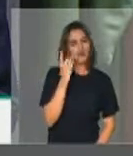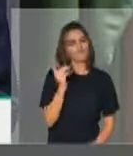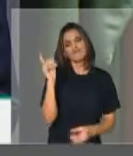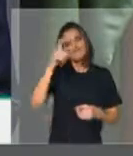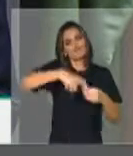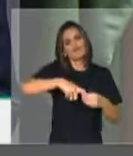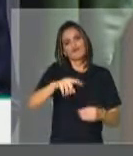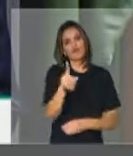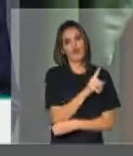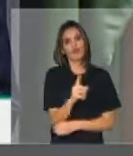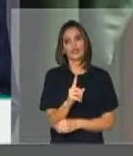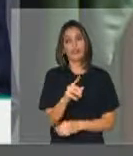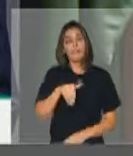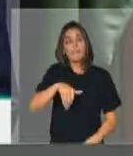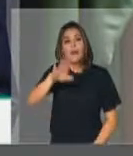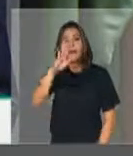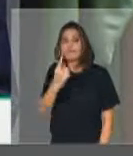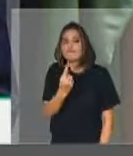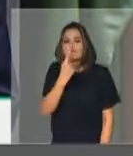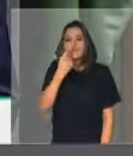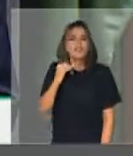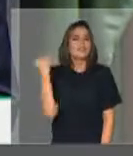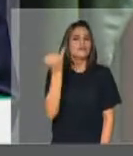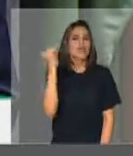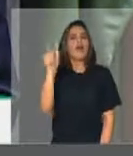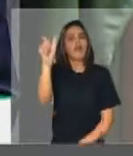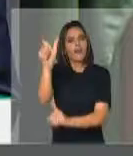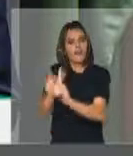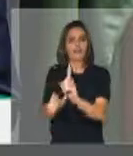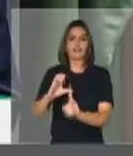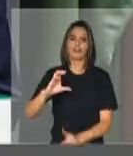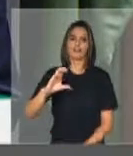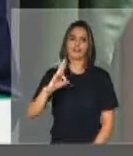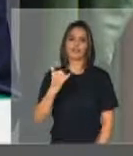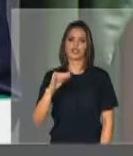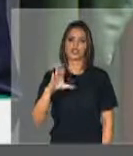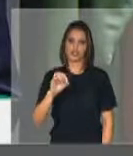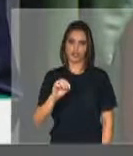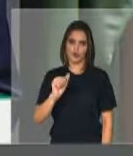certeza dentre elas, para mim, a mais importante, Vossa Excelência.